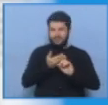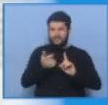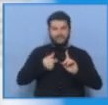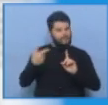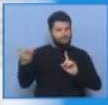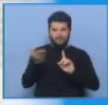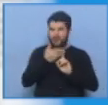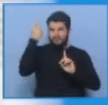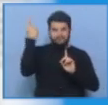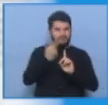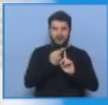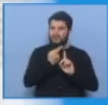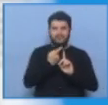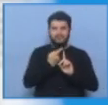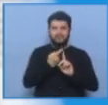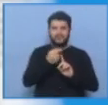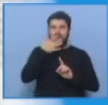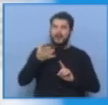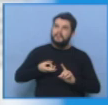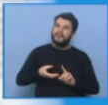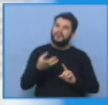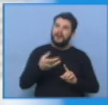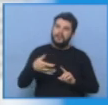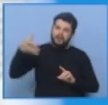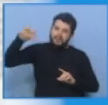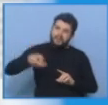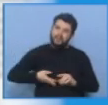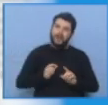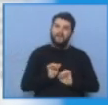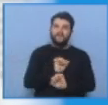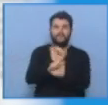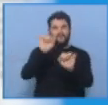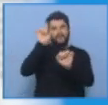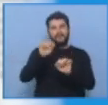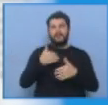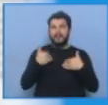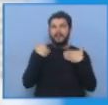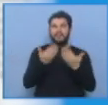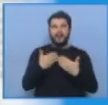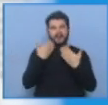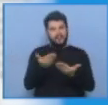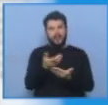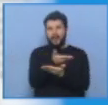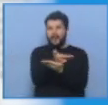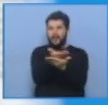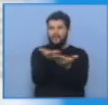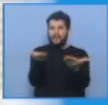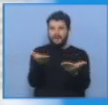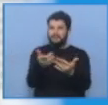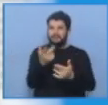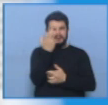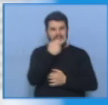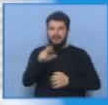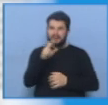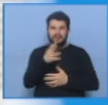sereis condenados. Perdoai e sereis perdoados. Dai e dar-se-vos-á. Deitar-vos-ão